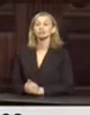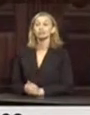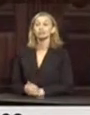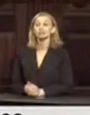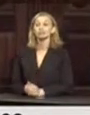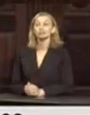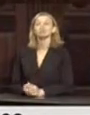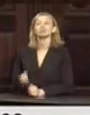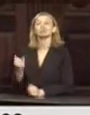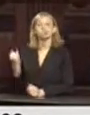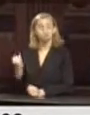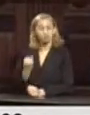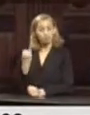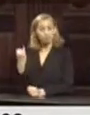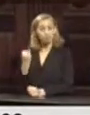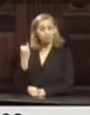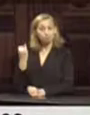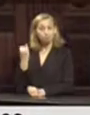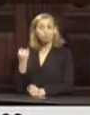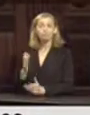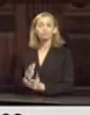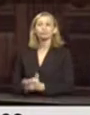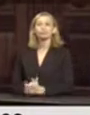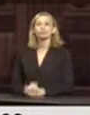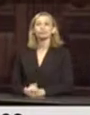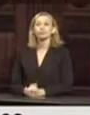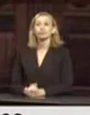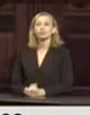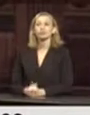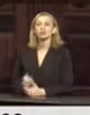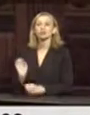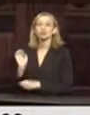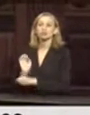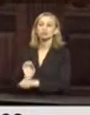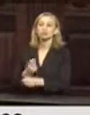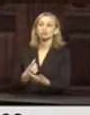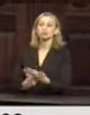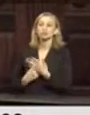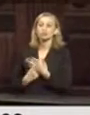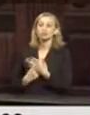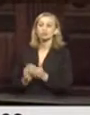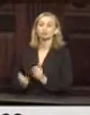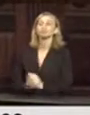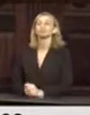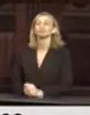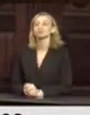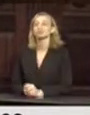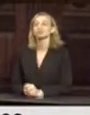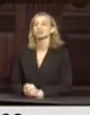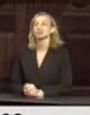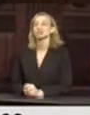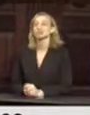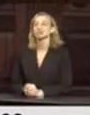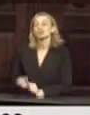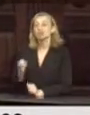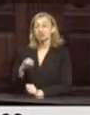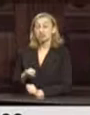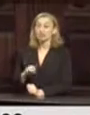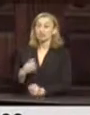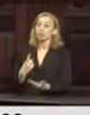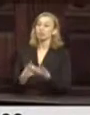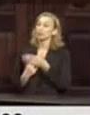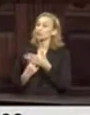que é importante, para manter o status quo. Se é para manter o status quo,